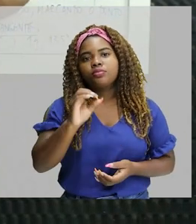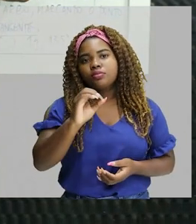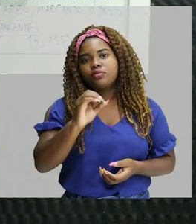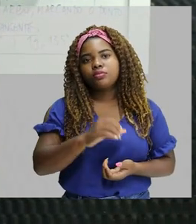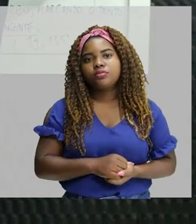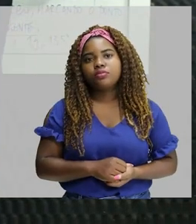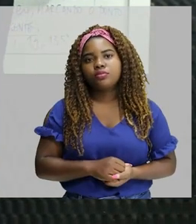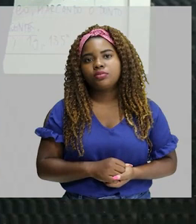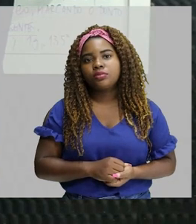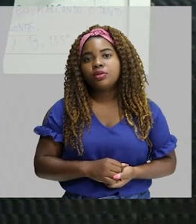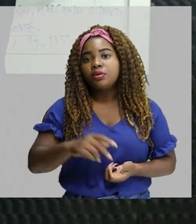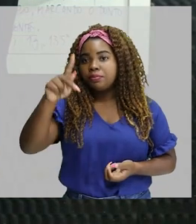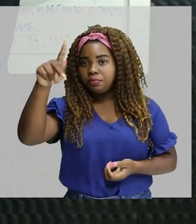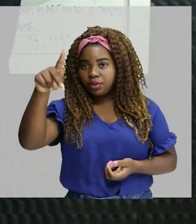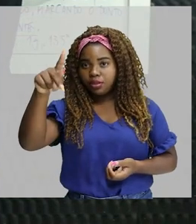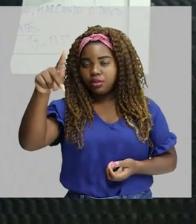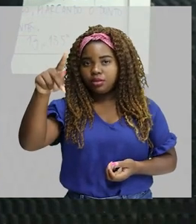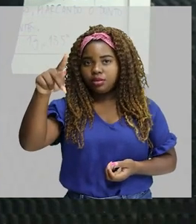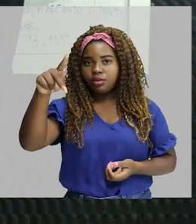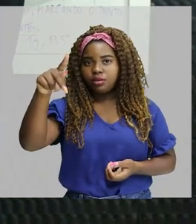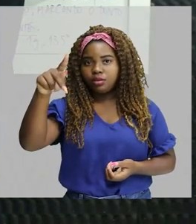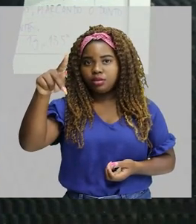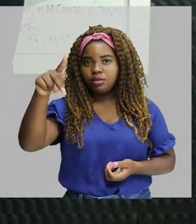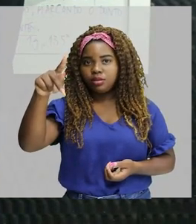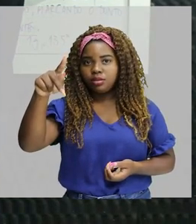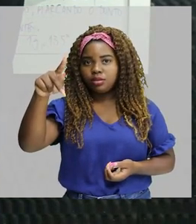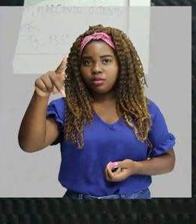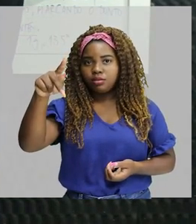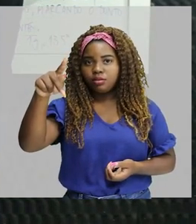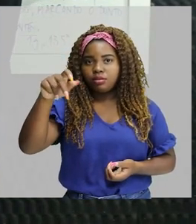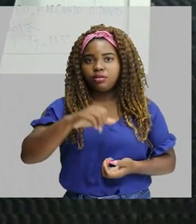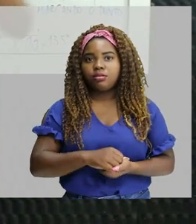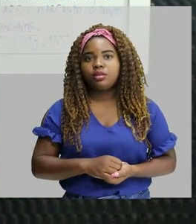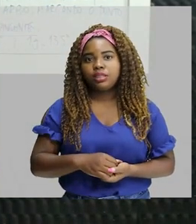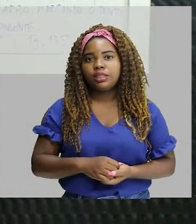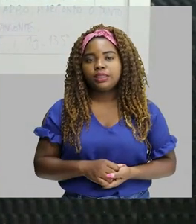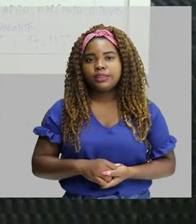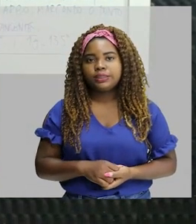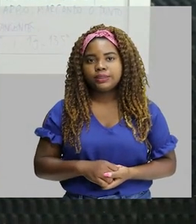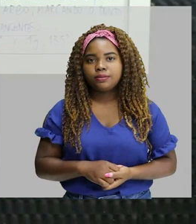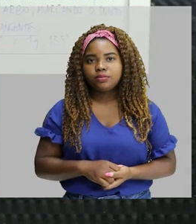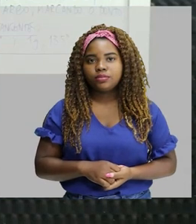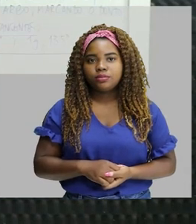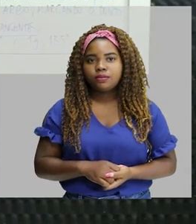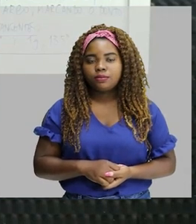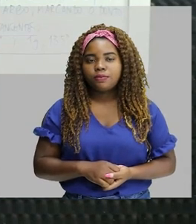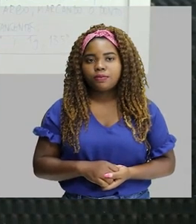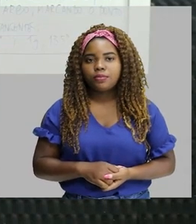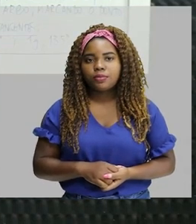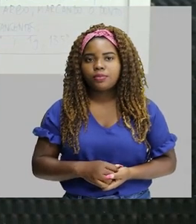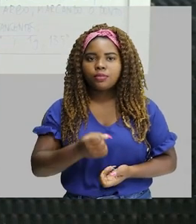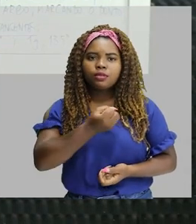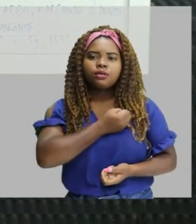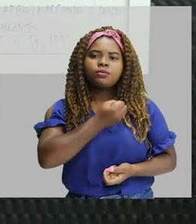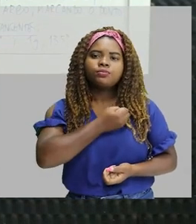passando pela extremidade encosto aqui nesse ponto t ó qualquer essa medida